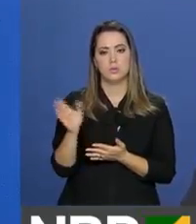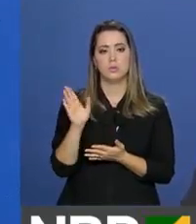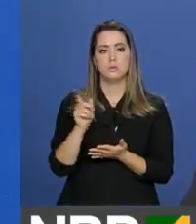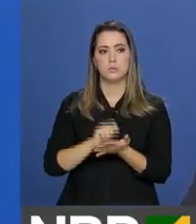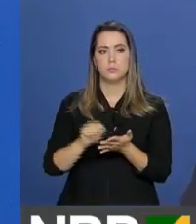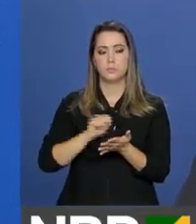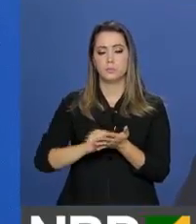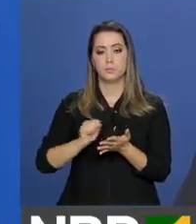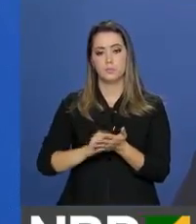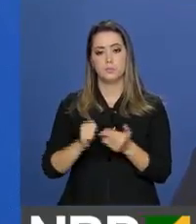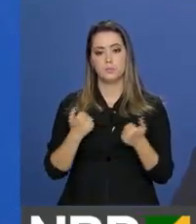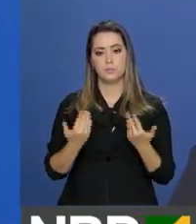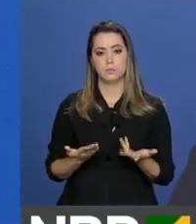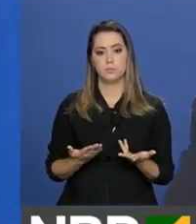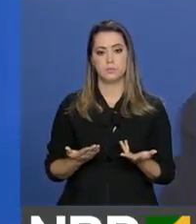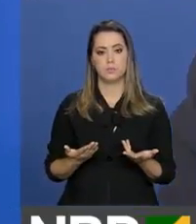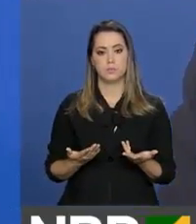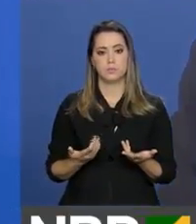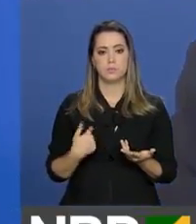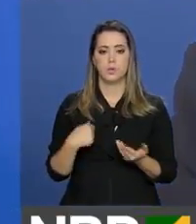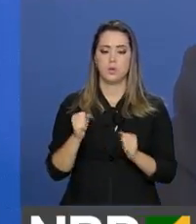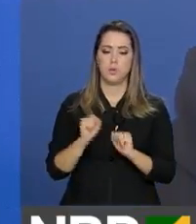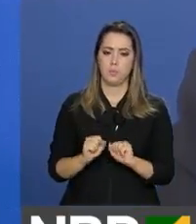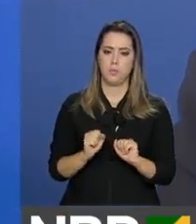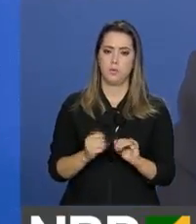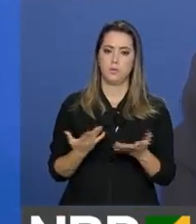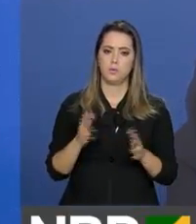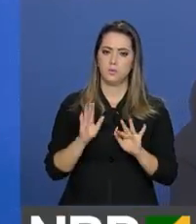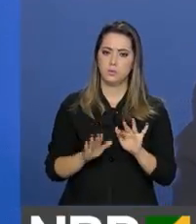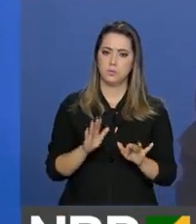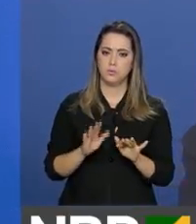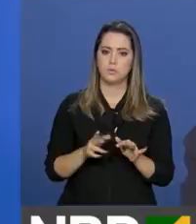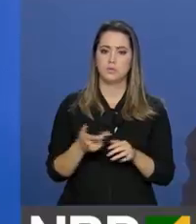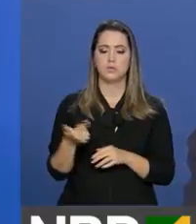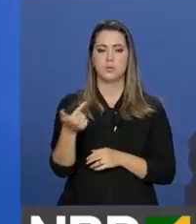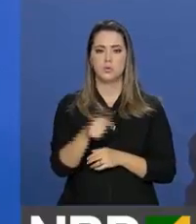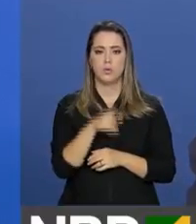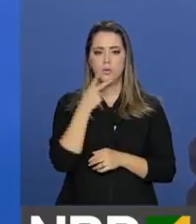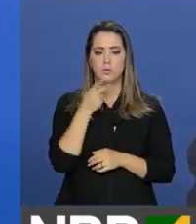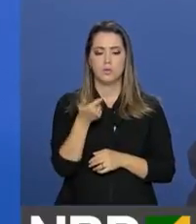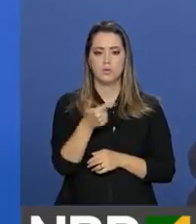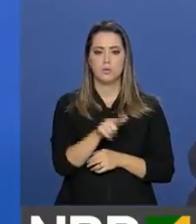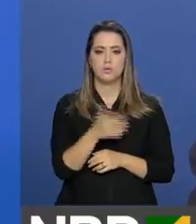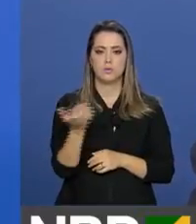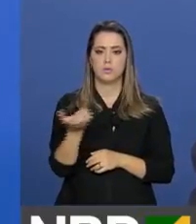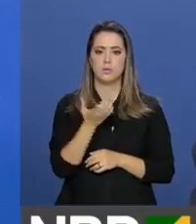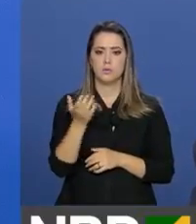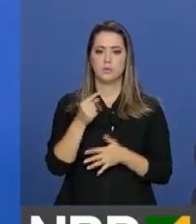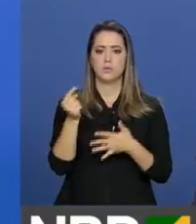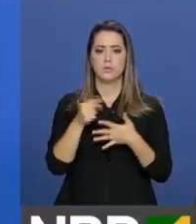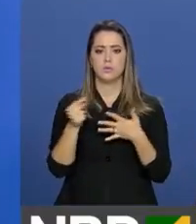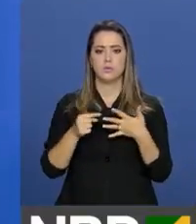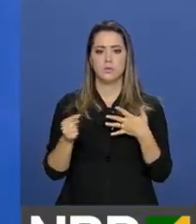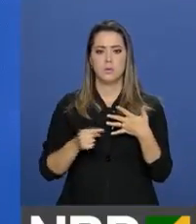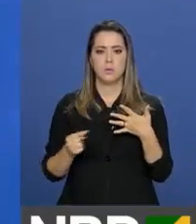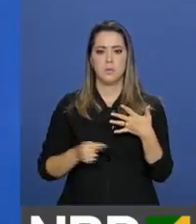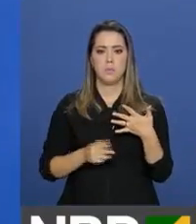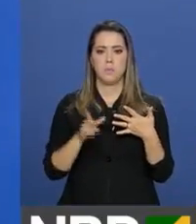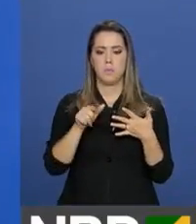ser assinados. E eu, se me permitem, talvez de maneira repetitiva, eu quero enumerar